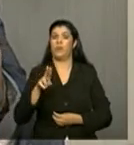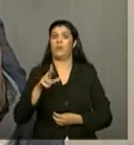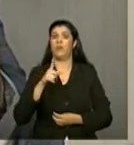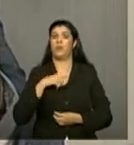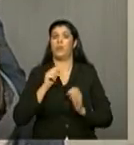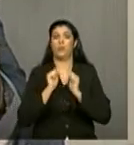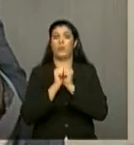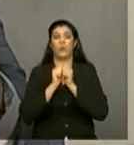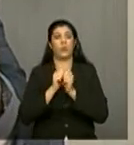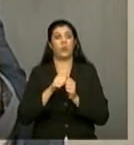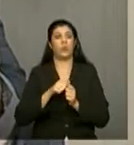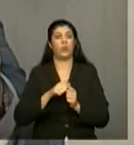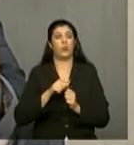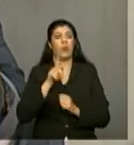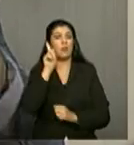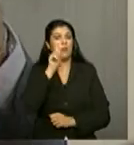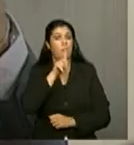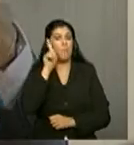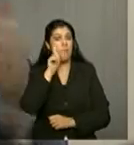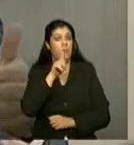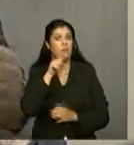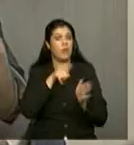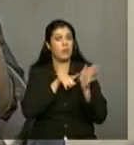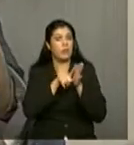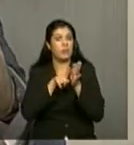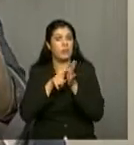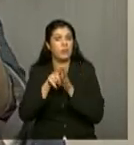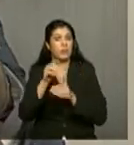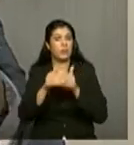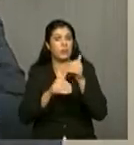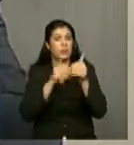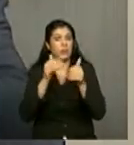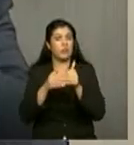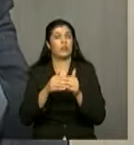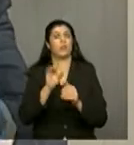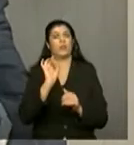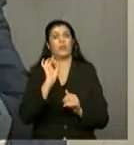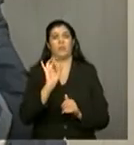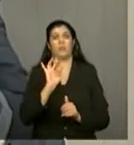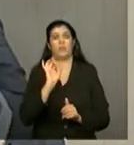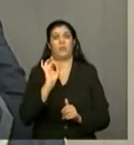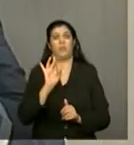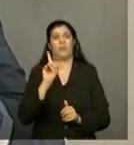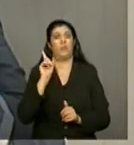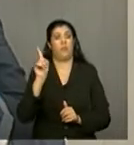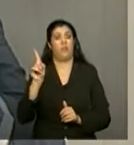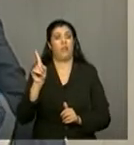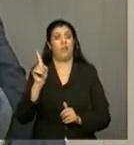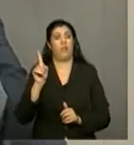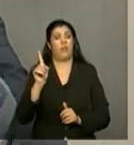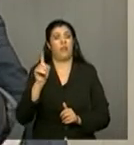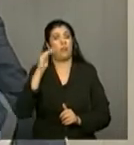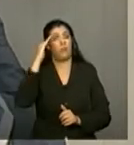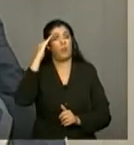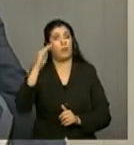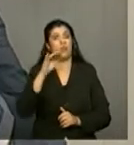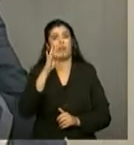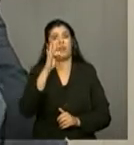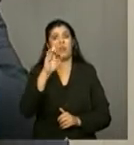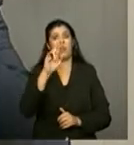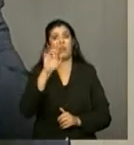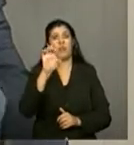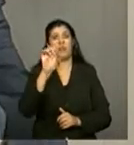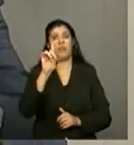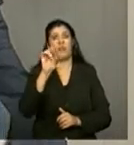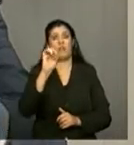americanos que estariam envolvidos nesta operação especificamente frédéric atrás